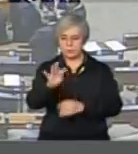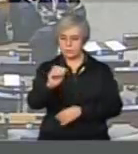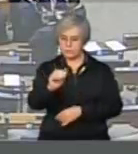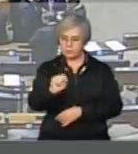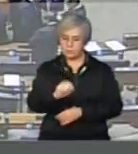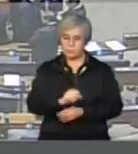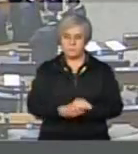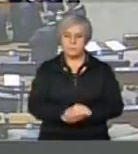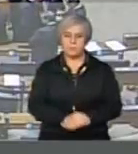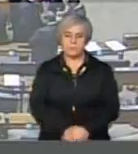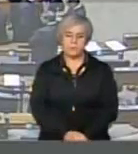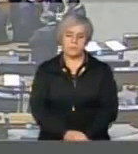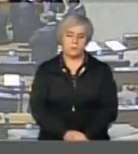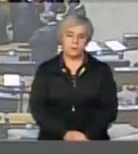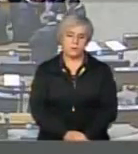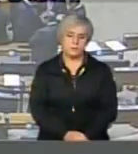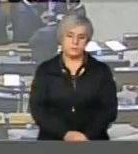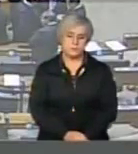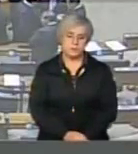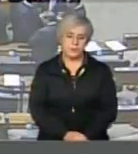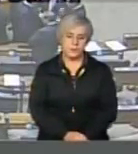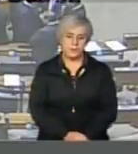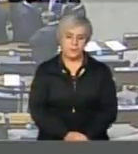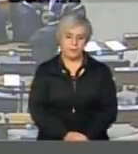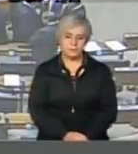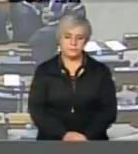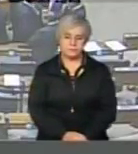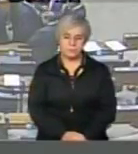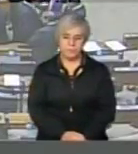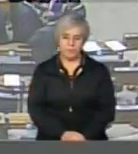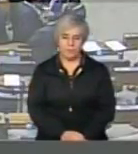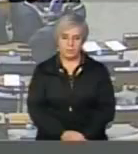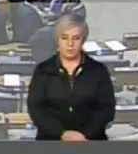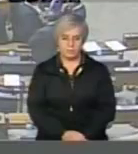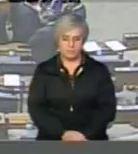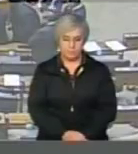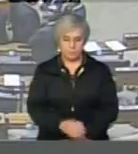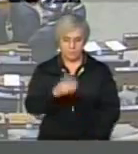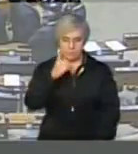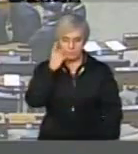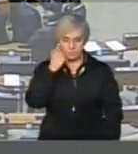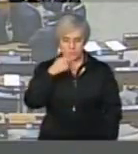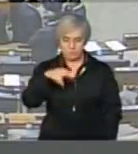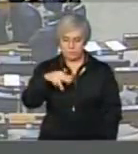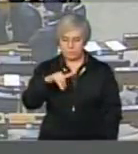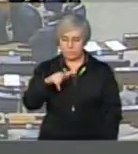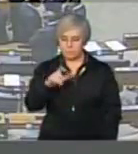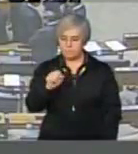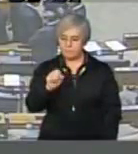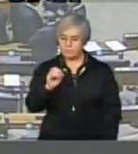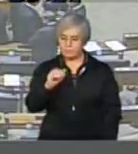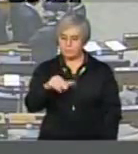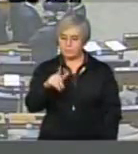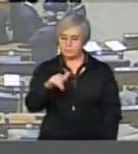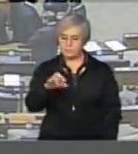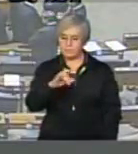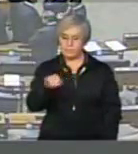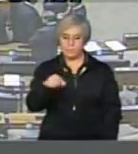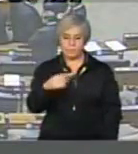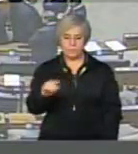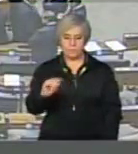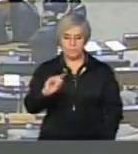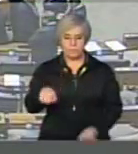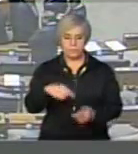Senhor presidente, senhor presidente, presidente Renan Calheiro, deputado Nilson Leitão. Deputado Nilson Leitão, em seguida eu vou dar a palavra ao